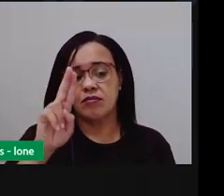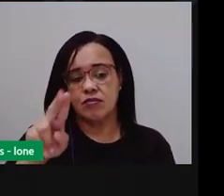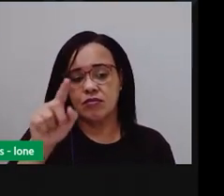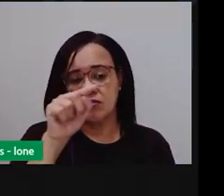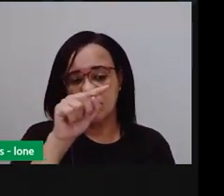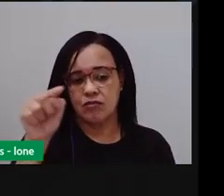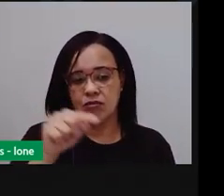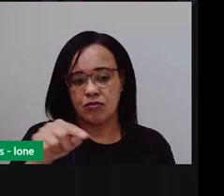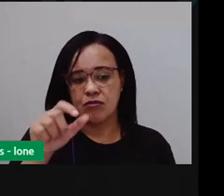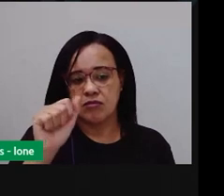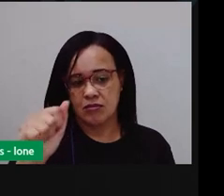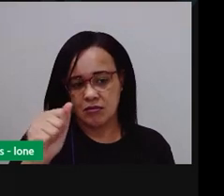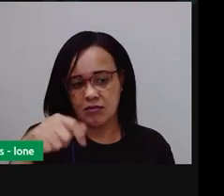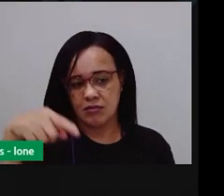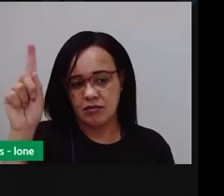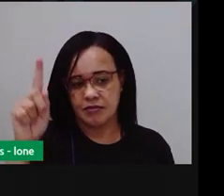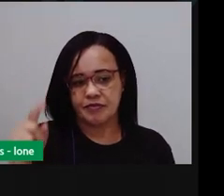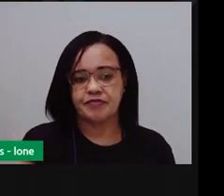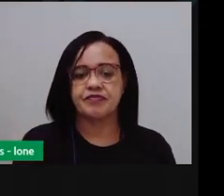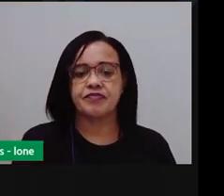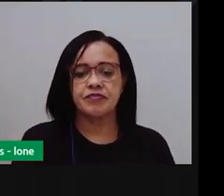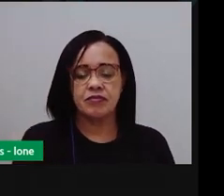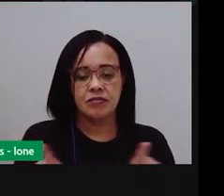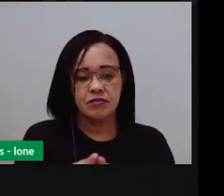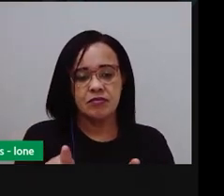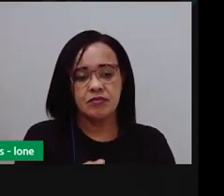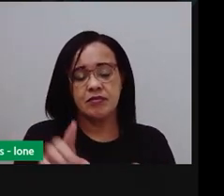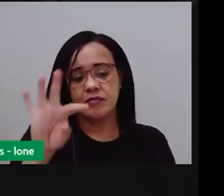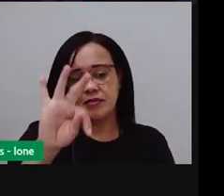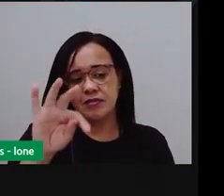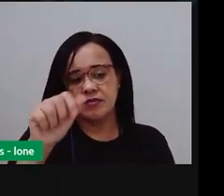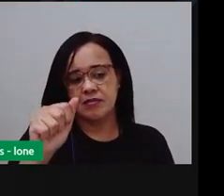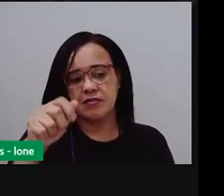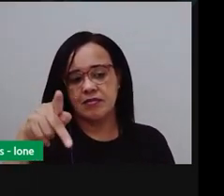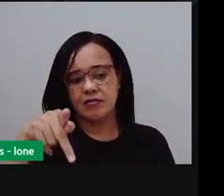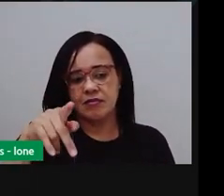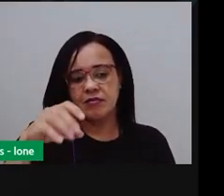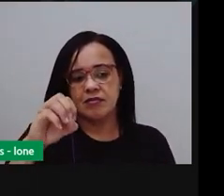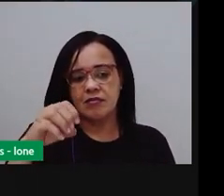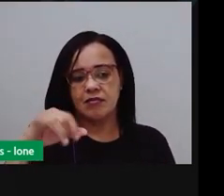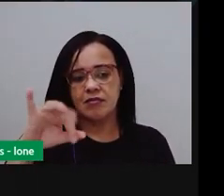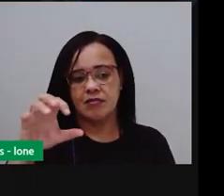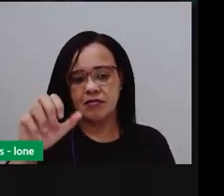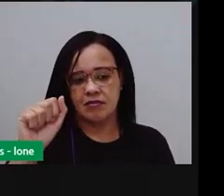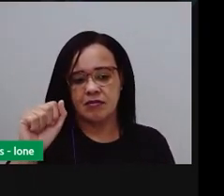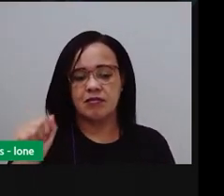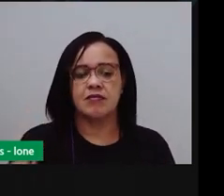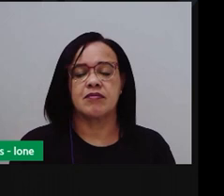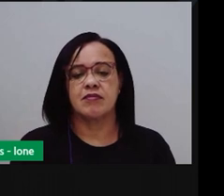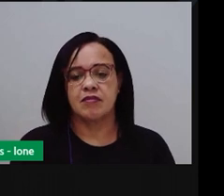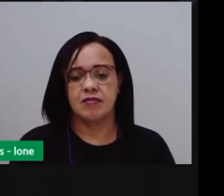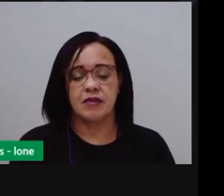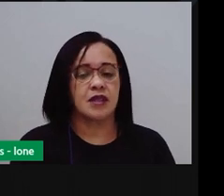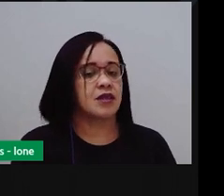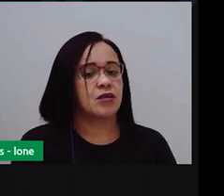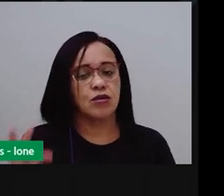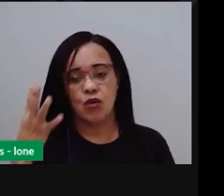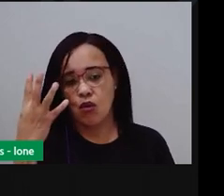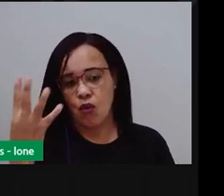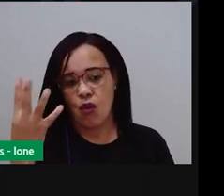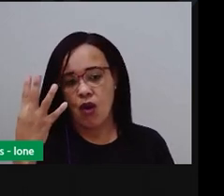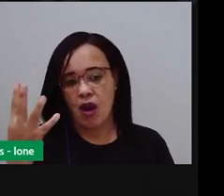Então, vou ter aí o nome de quatro comidas que foram feitas à base de milho.